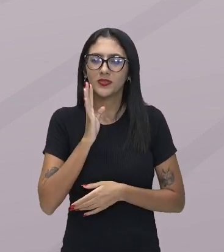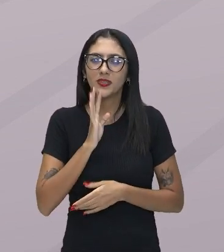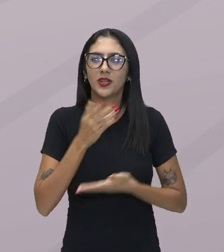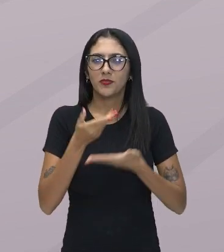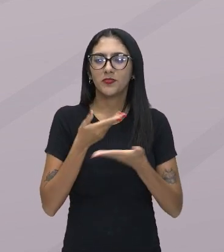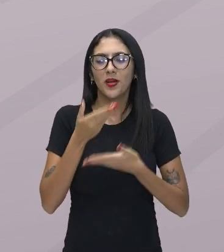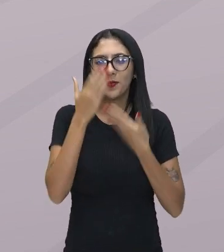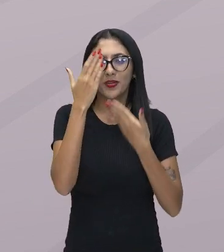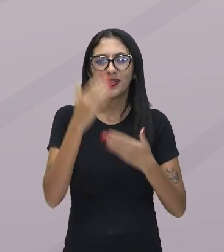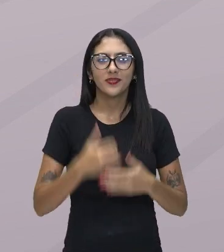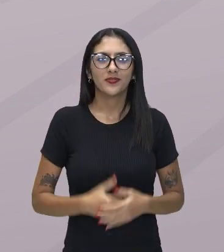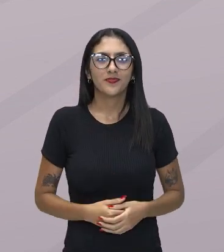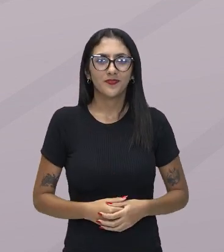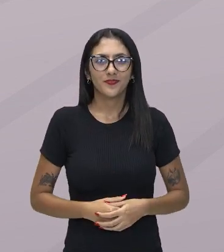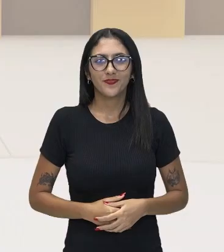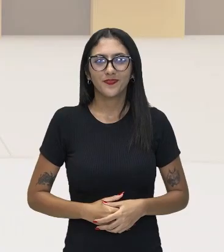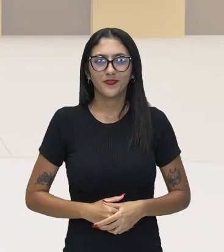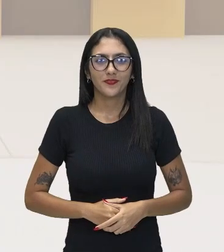irmão. Um Sucesso. abraço.